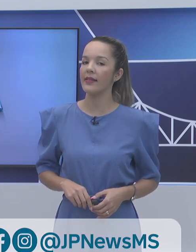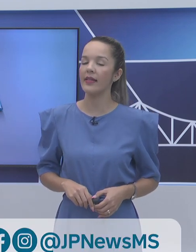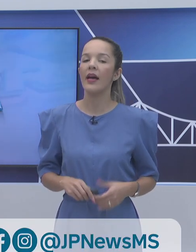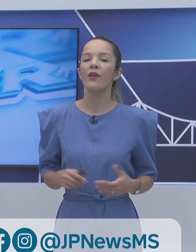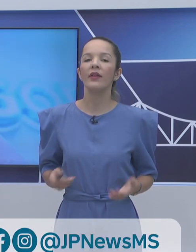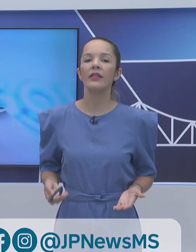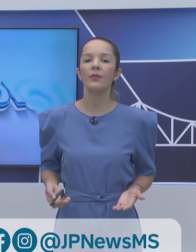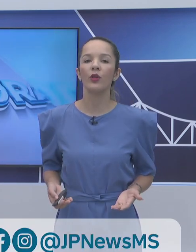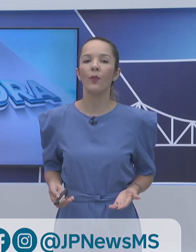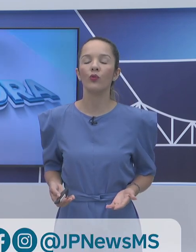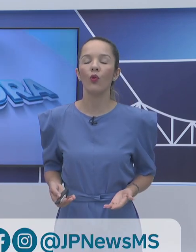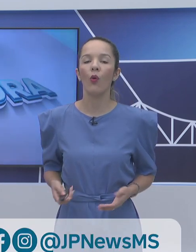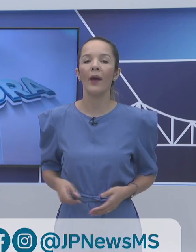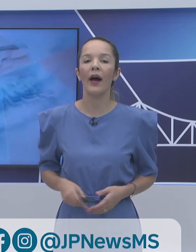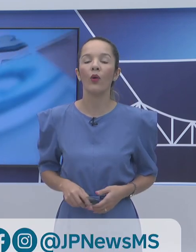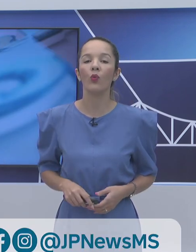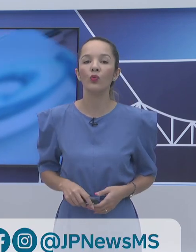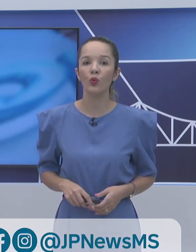facebook.com/jpnewsms,